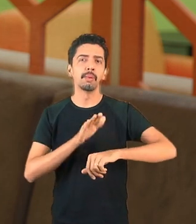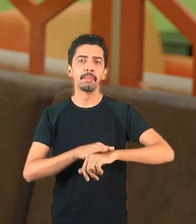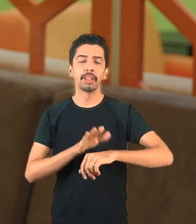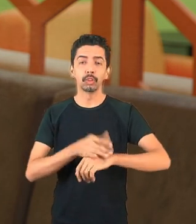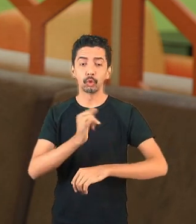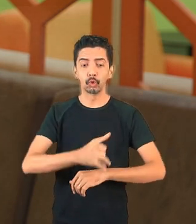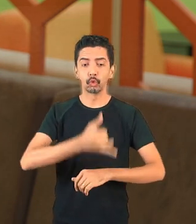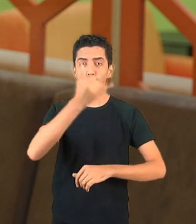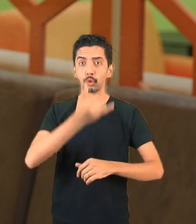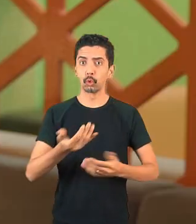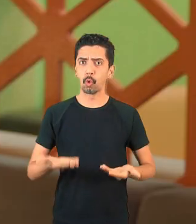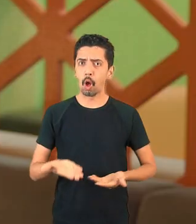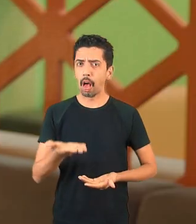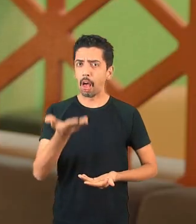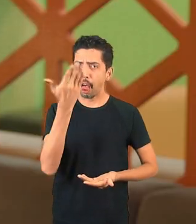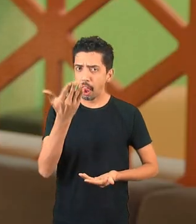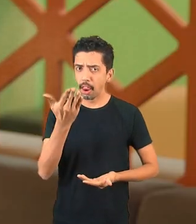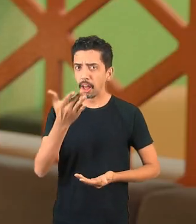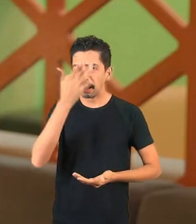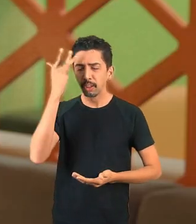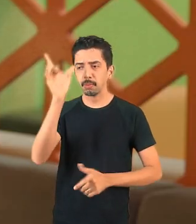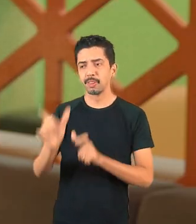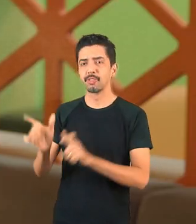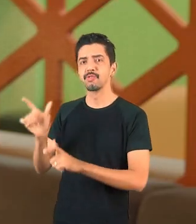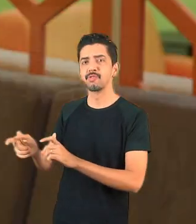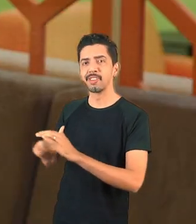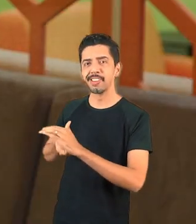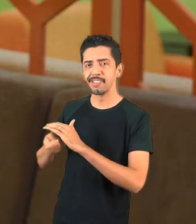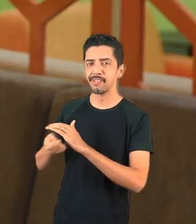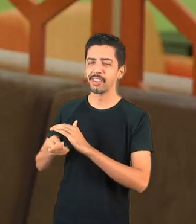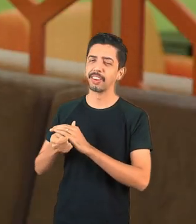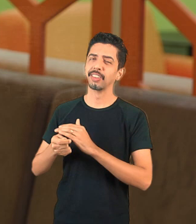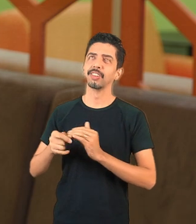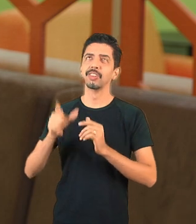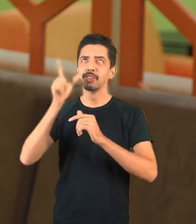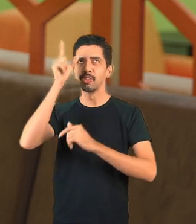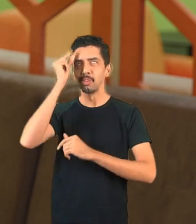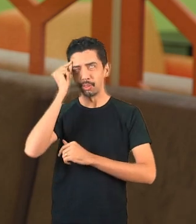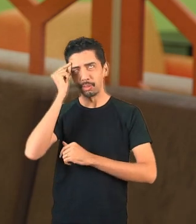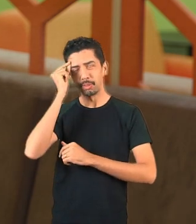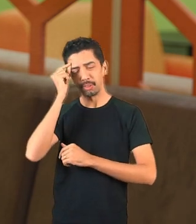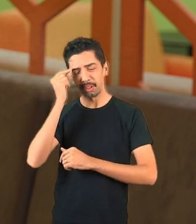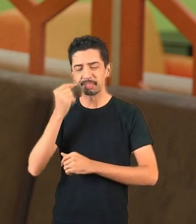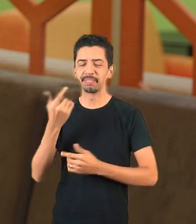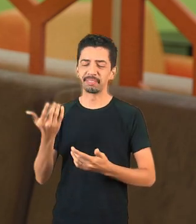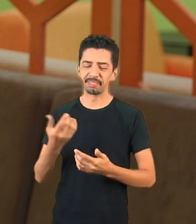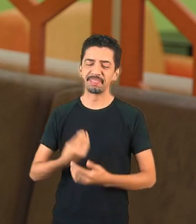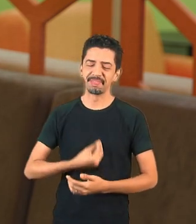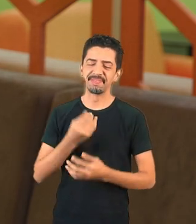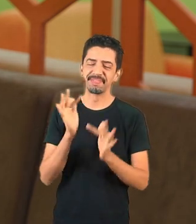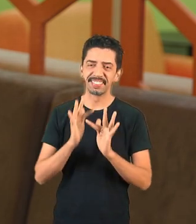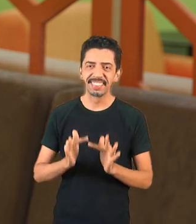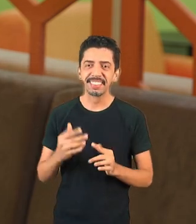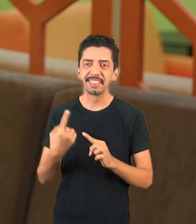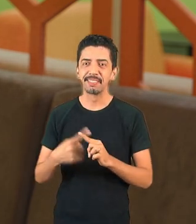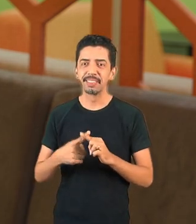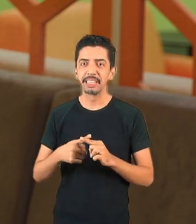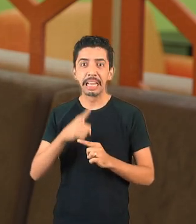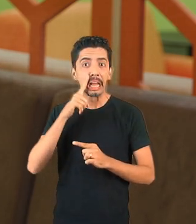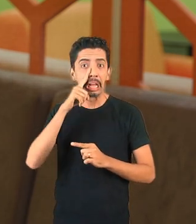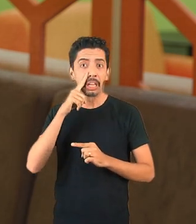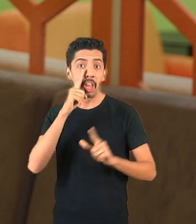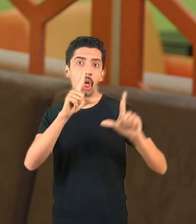alta, os investidores aplaudem, agradecem. Por quê? Eu não preciso correr riscos para